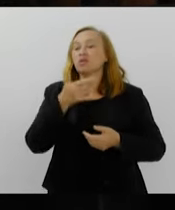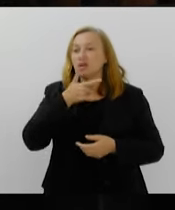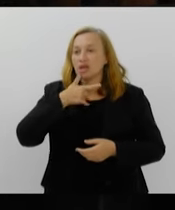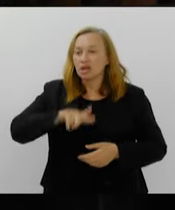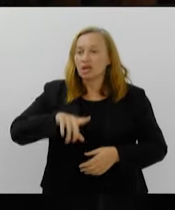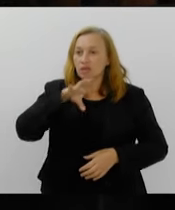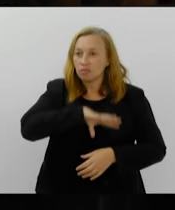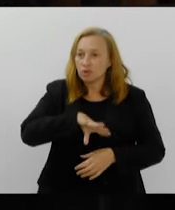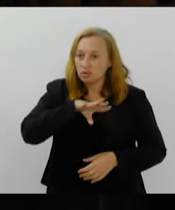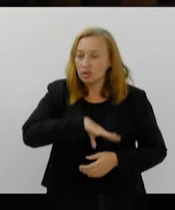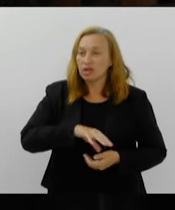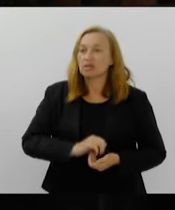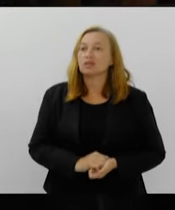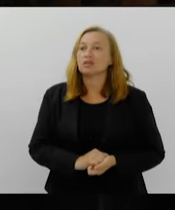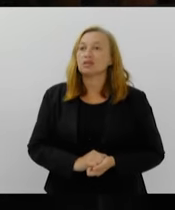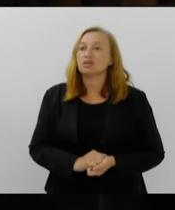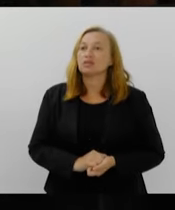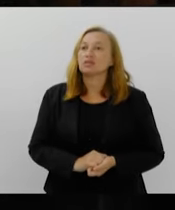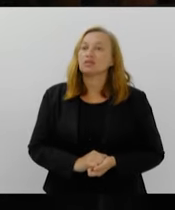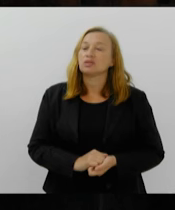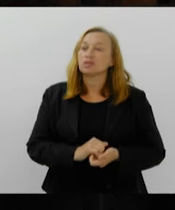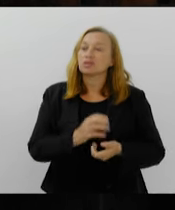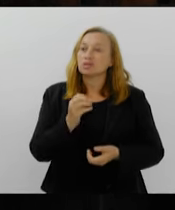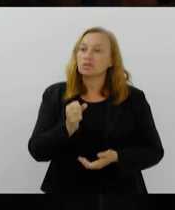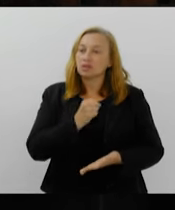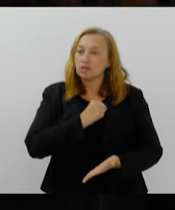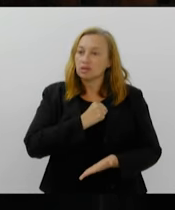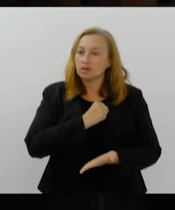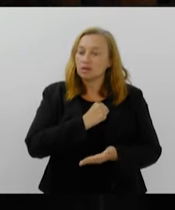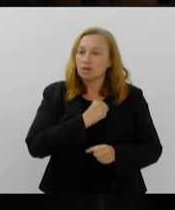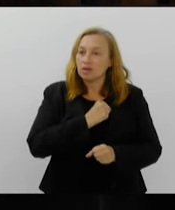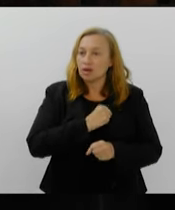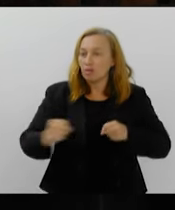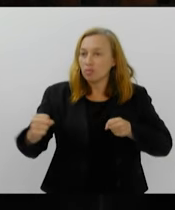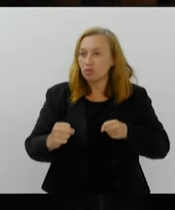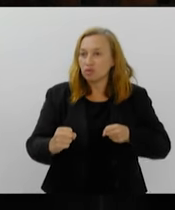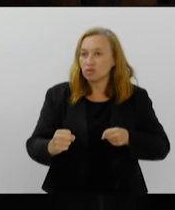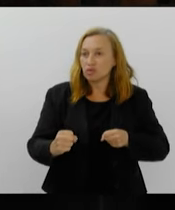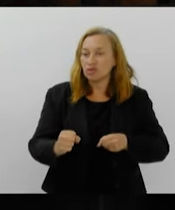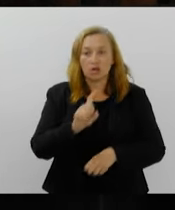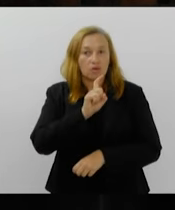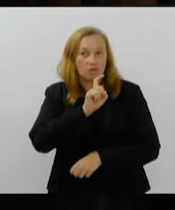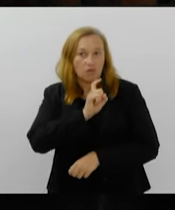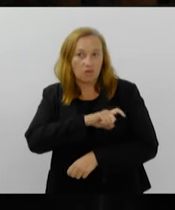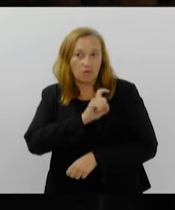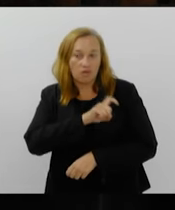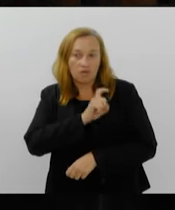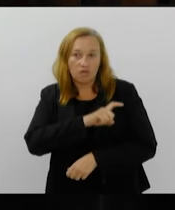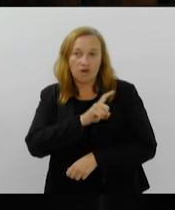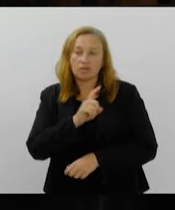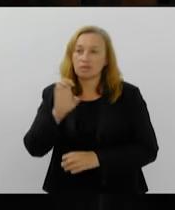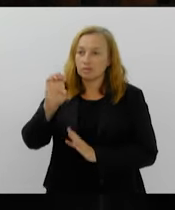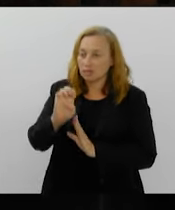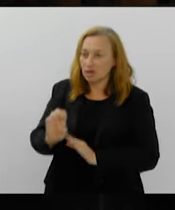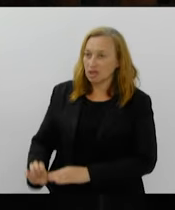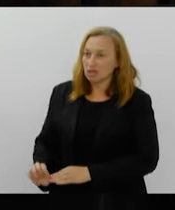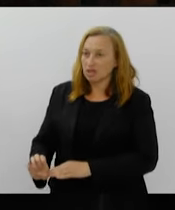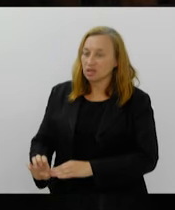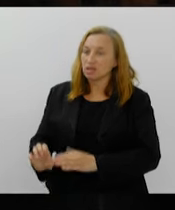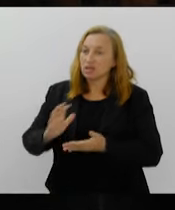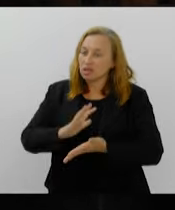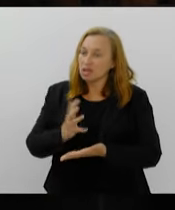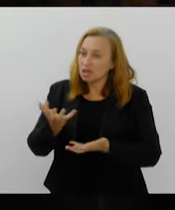língua portuguesa e o nosso repúdio a essa tentativa viu Covarde e orquestrada pela esquerda de tentar